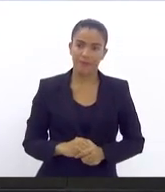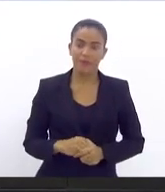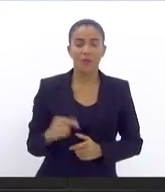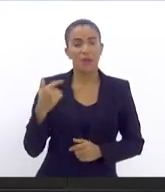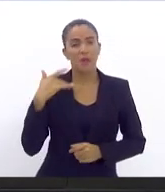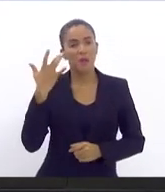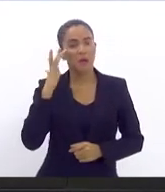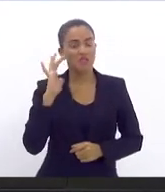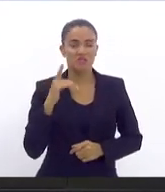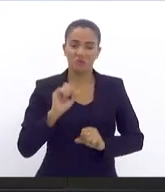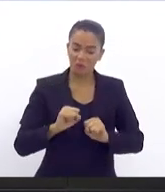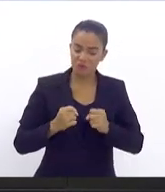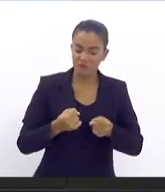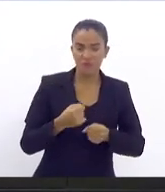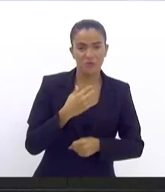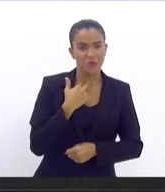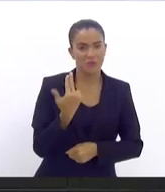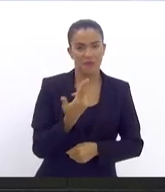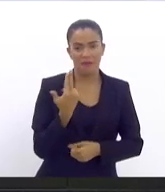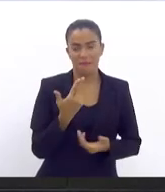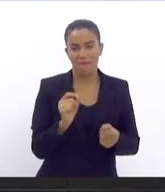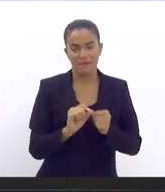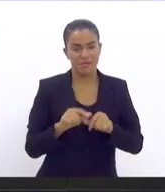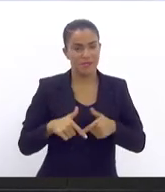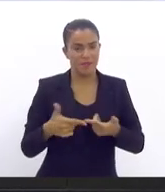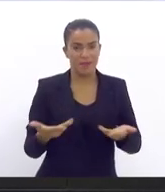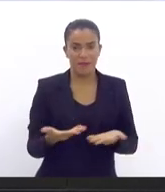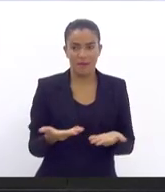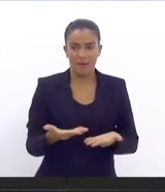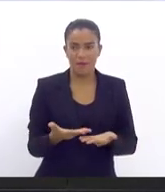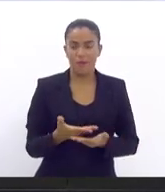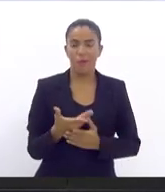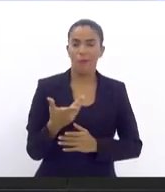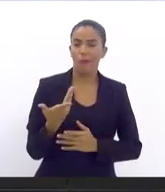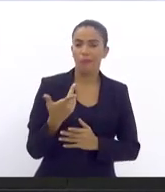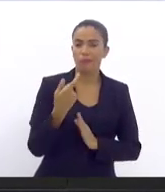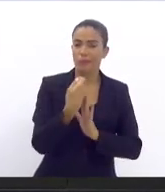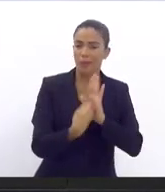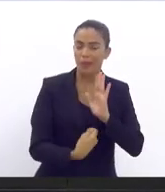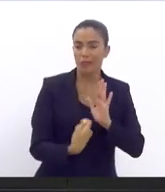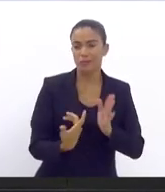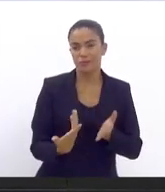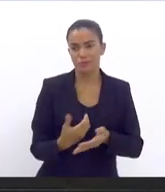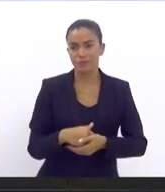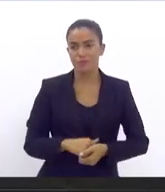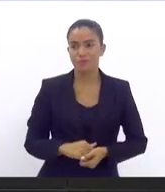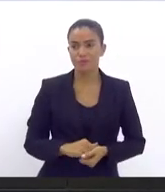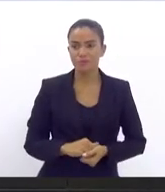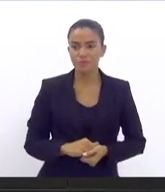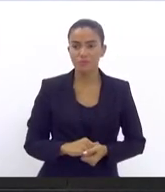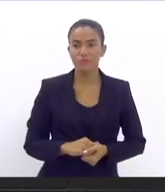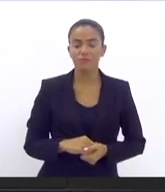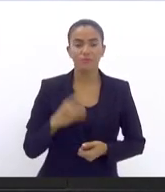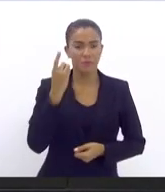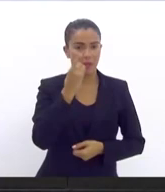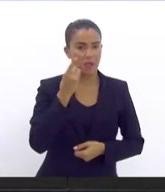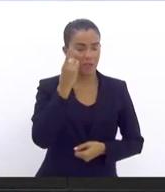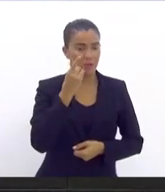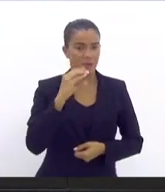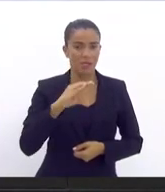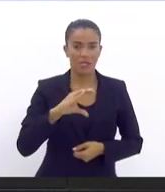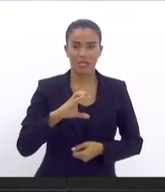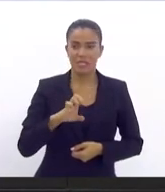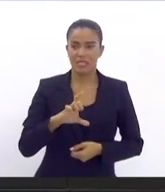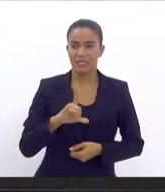é um esforço que não vai dar para fazer aqui nesse momento, da construção de um novo texto, com os adendos aqui que a deputada Célia está colocando.